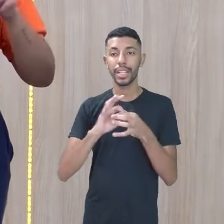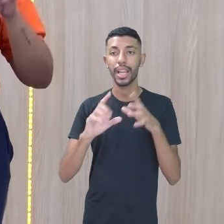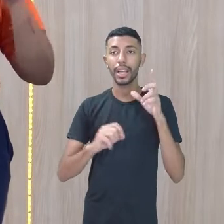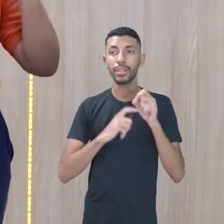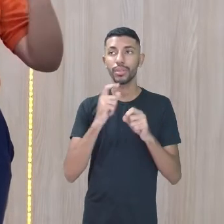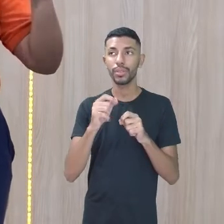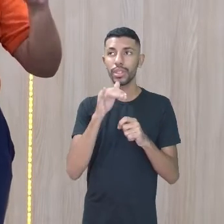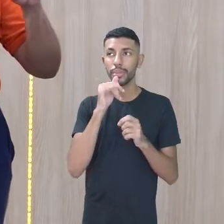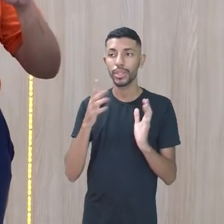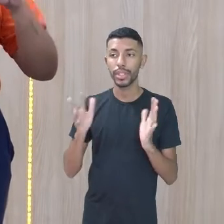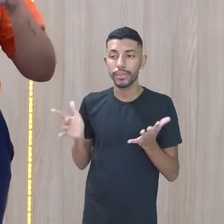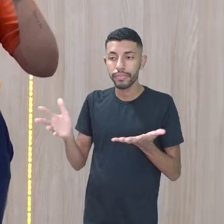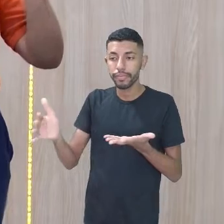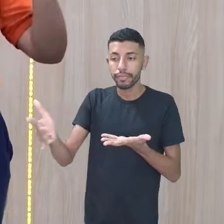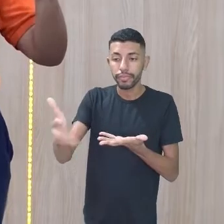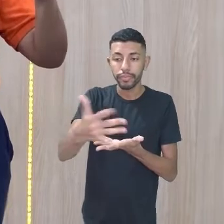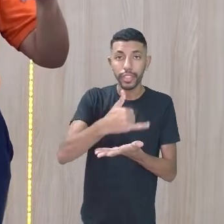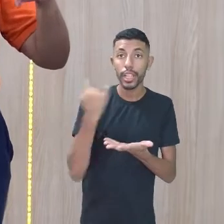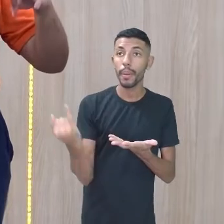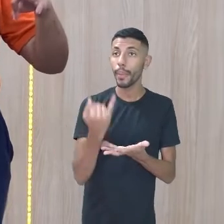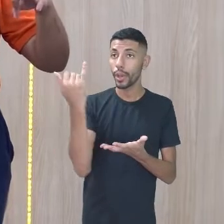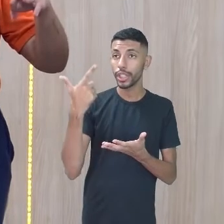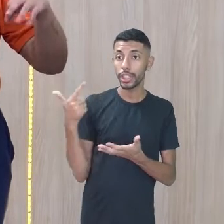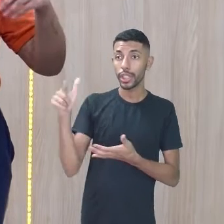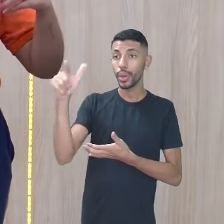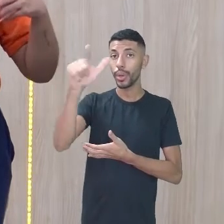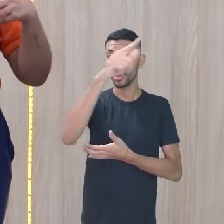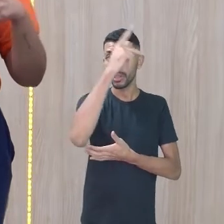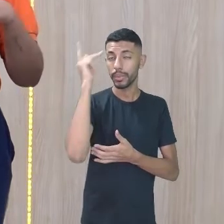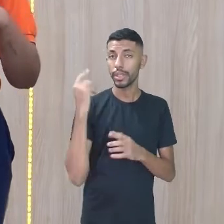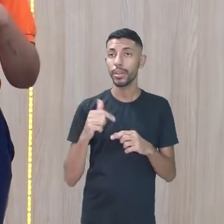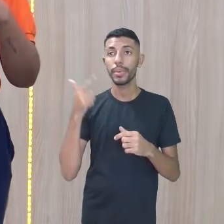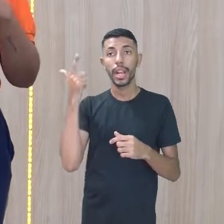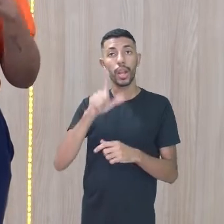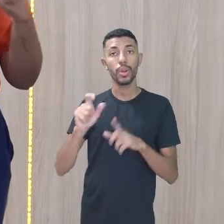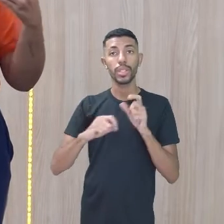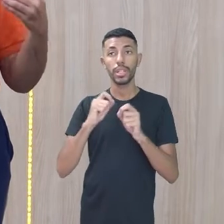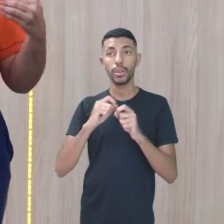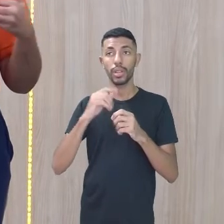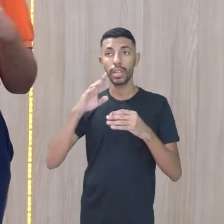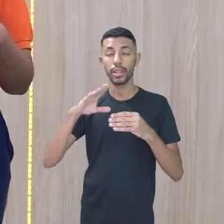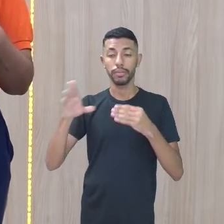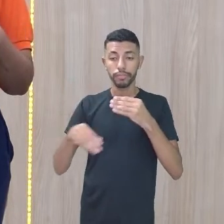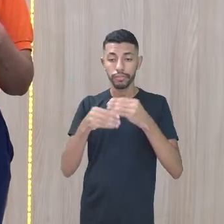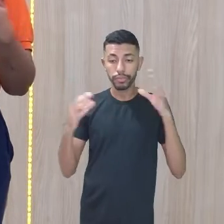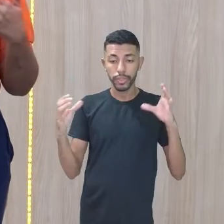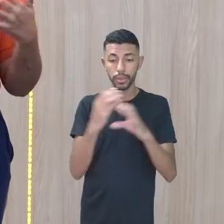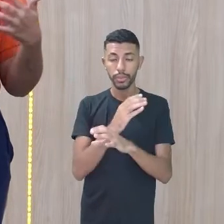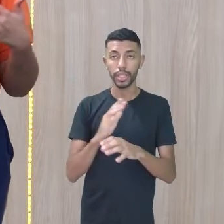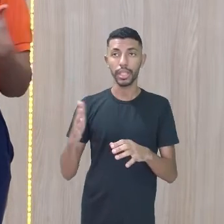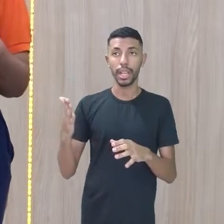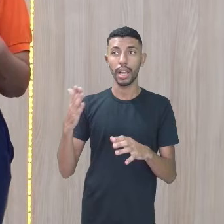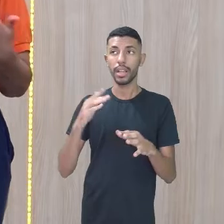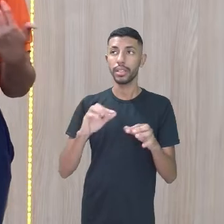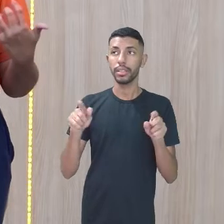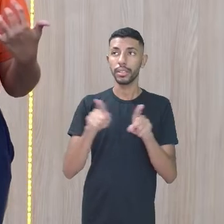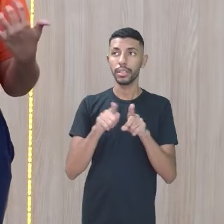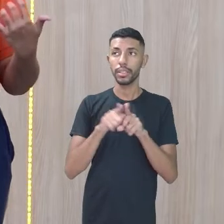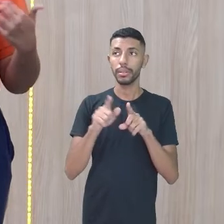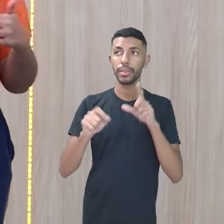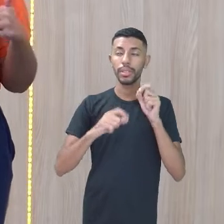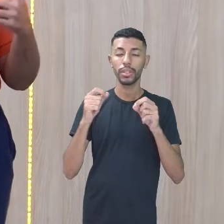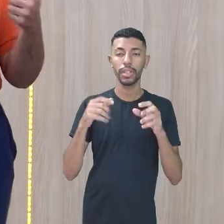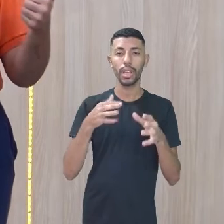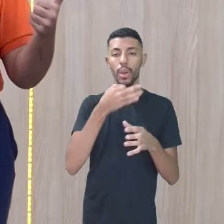no recolhimento de falas importantes de outros autores, para conseguir completar e fazer uma linha de raciocínio, um